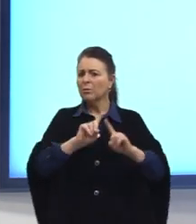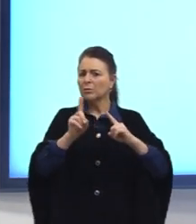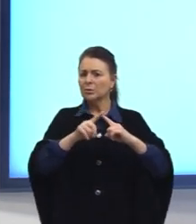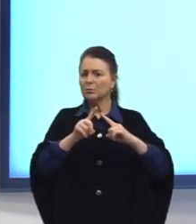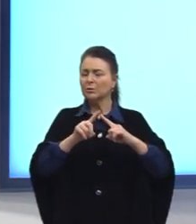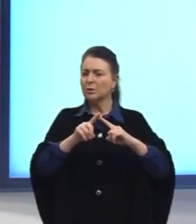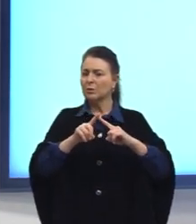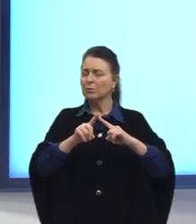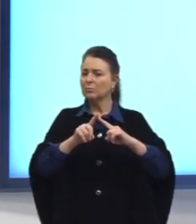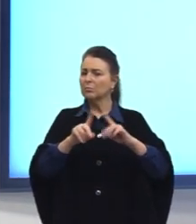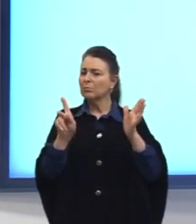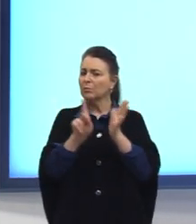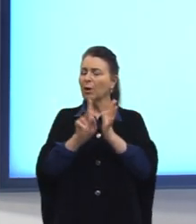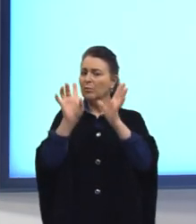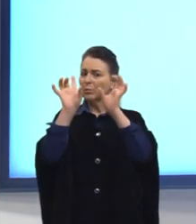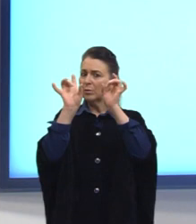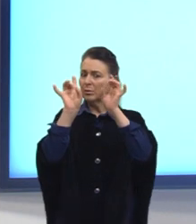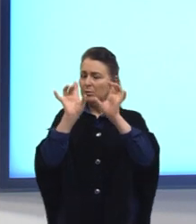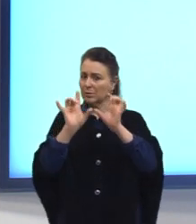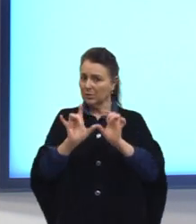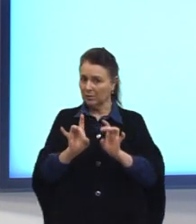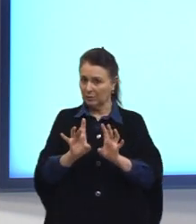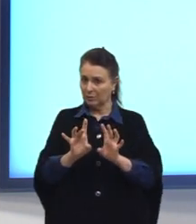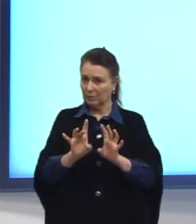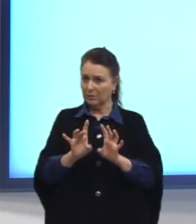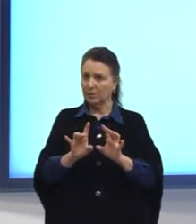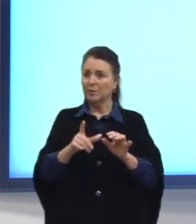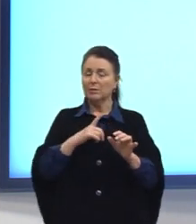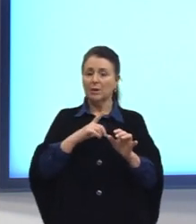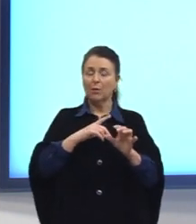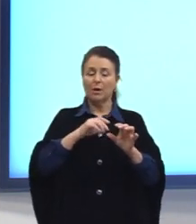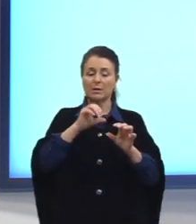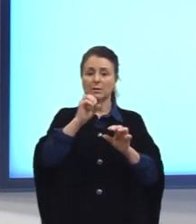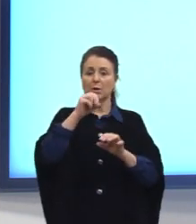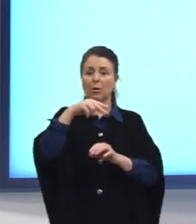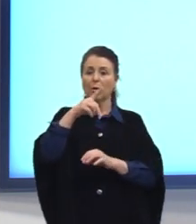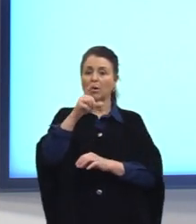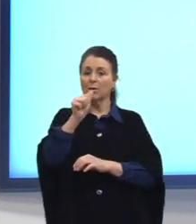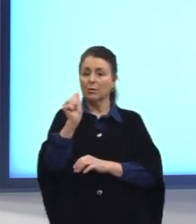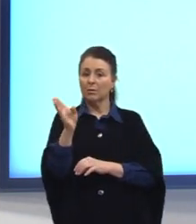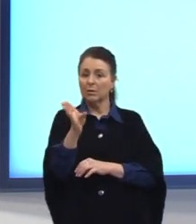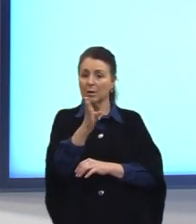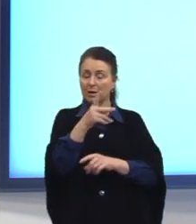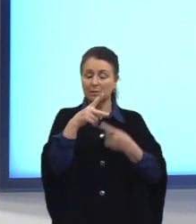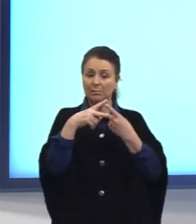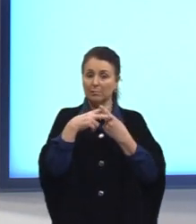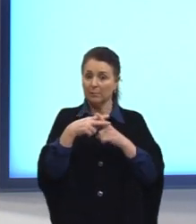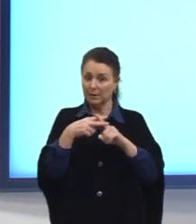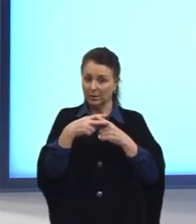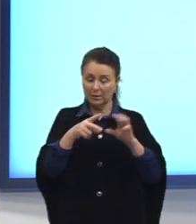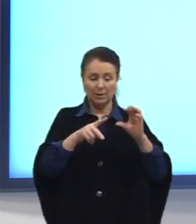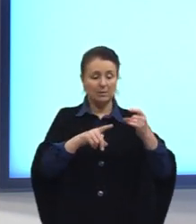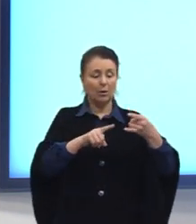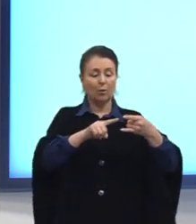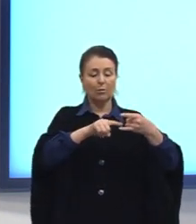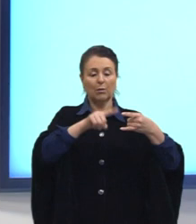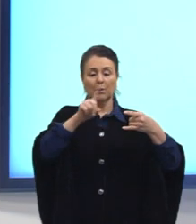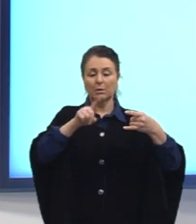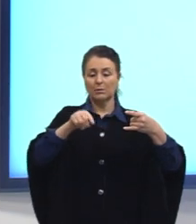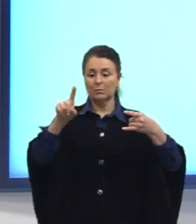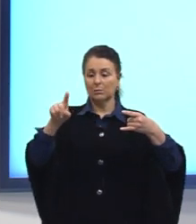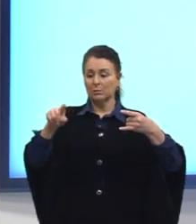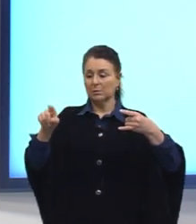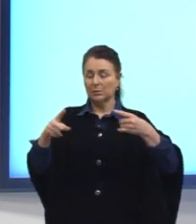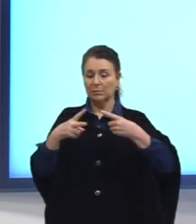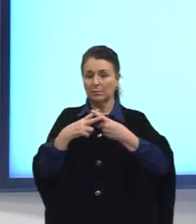né A primeira delas então que a gente vai falar as ondas mecânicas que são as mais comuns tá para a gente estudar elas